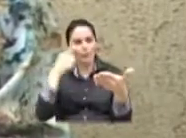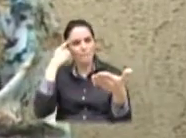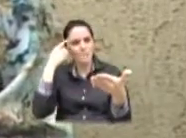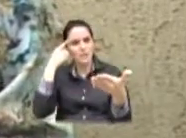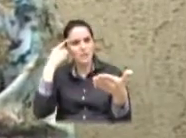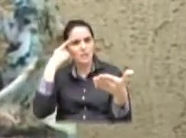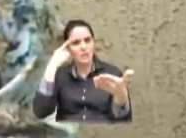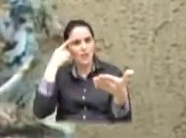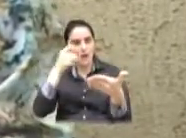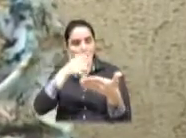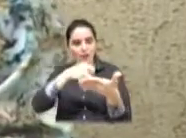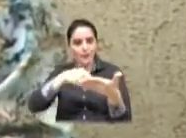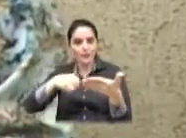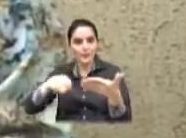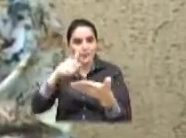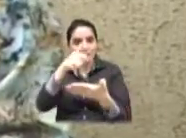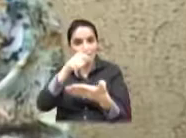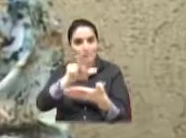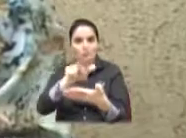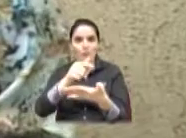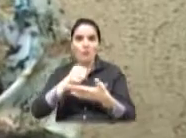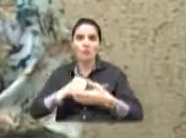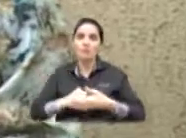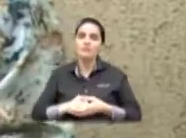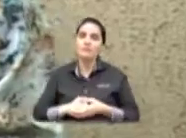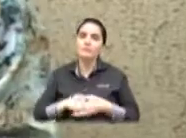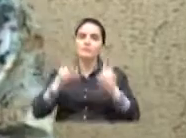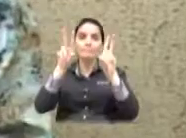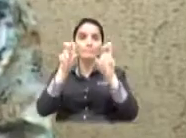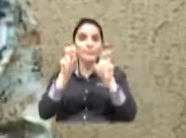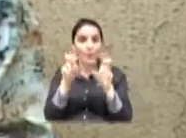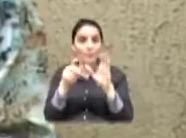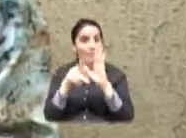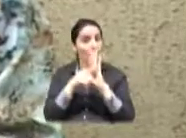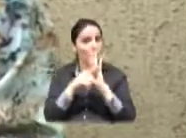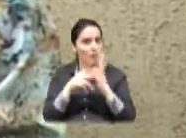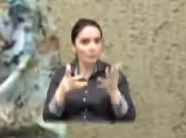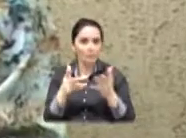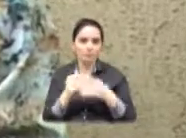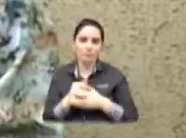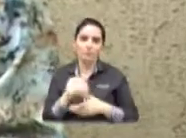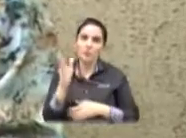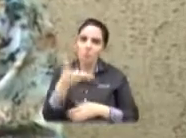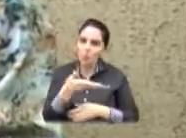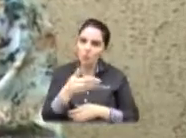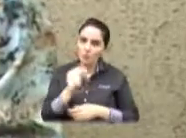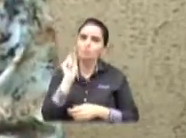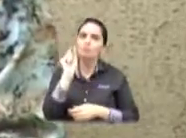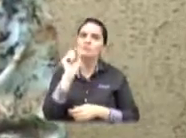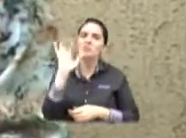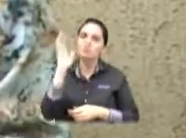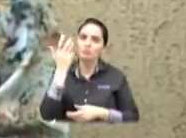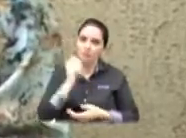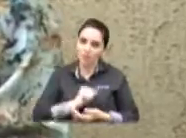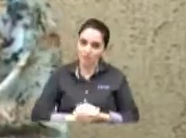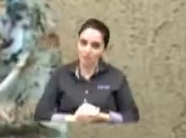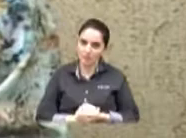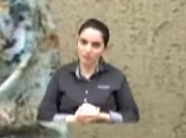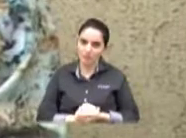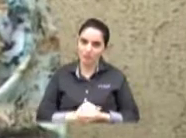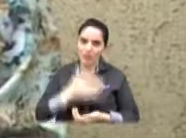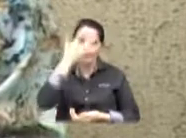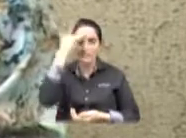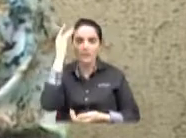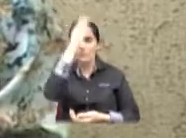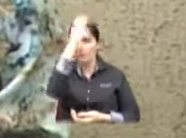dele sobre determinados temas o que acontece hoje infelizmente é que o brasileiro já não têm o